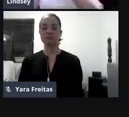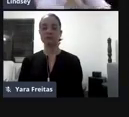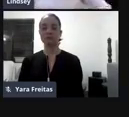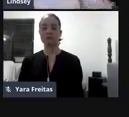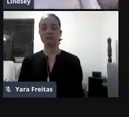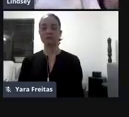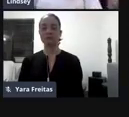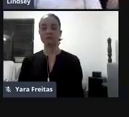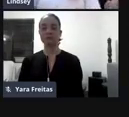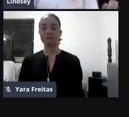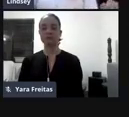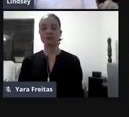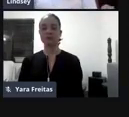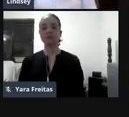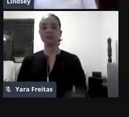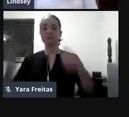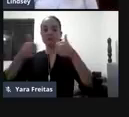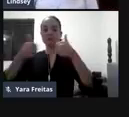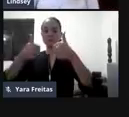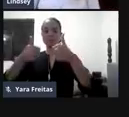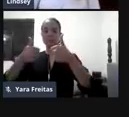Tá melhor o som?